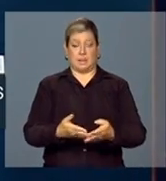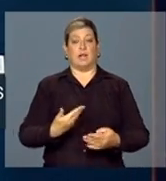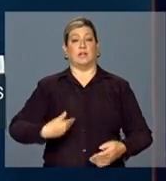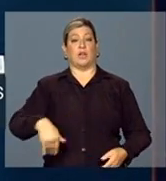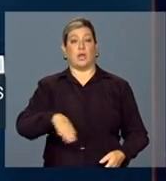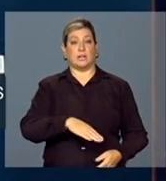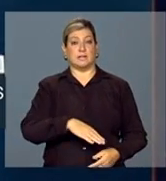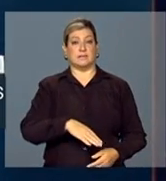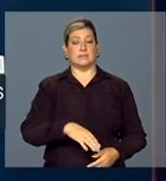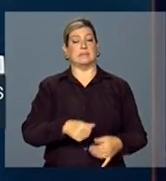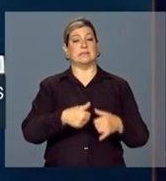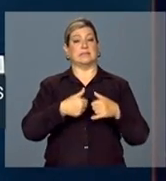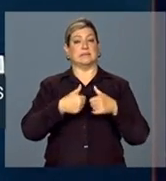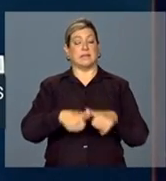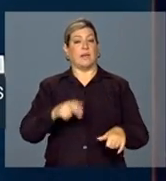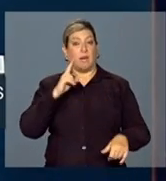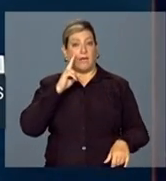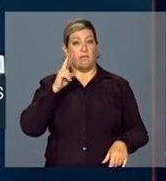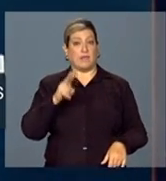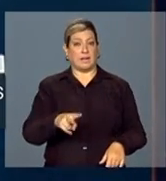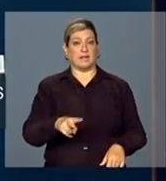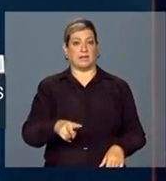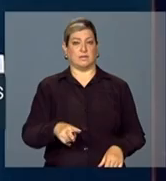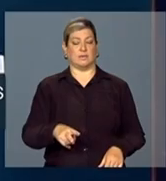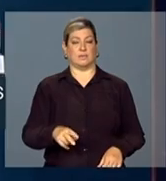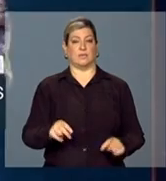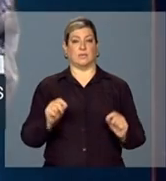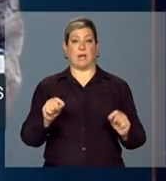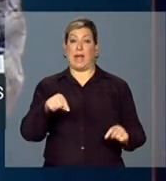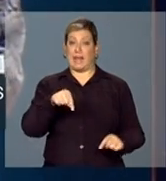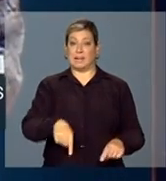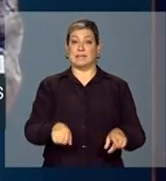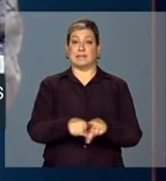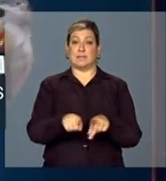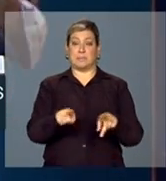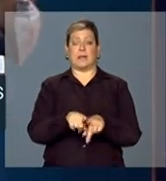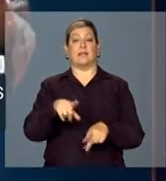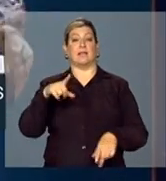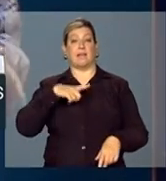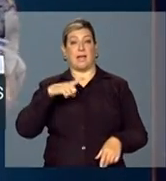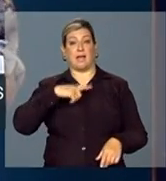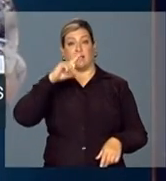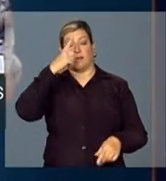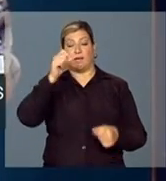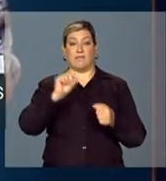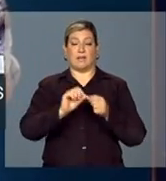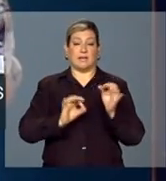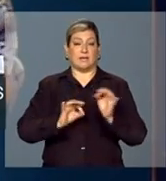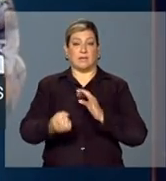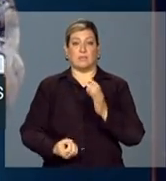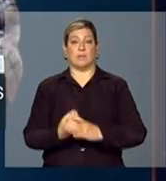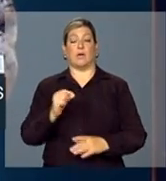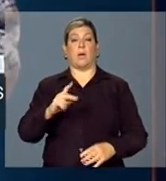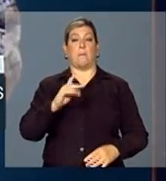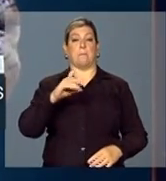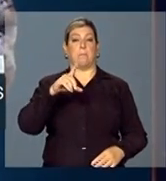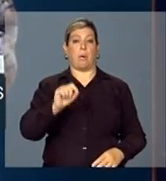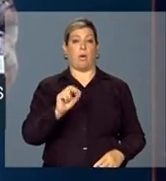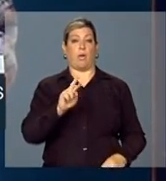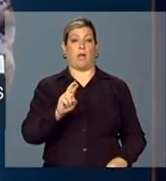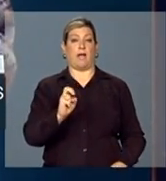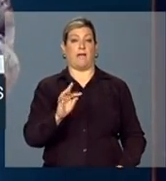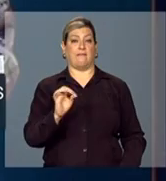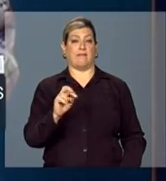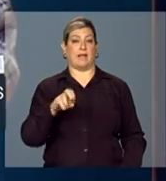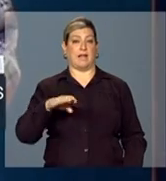nós estamos vendo que aqui também se cria um polo de referência.